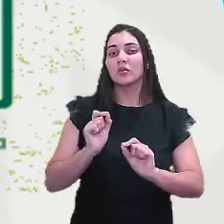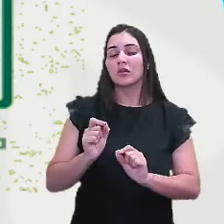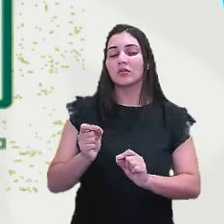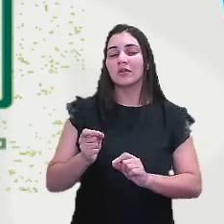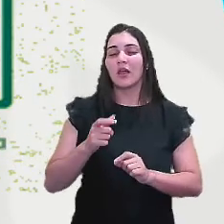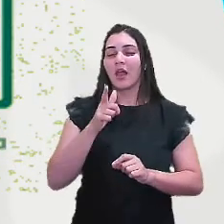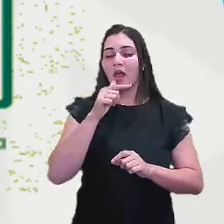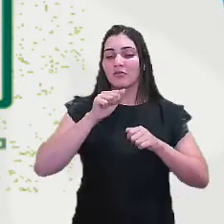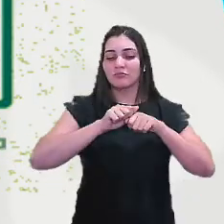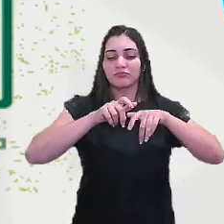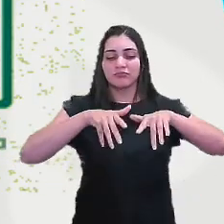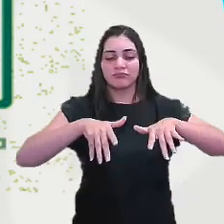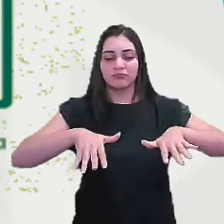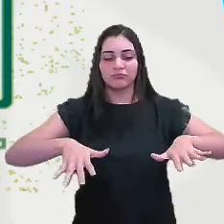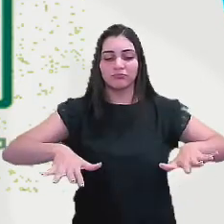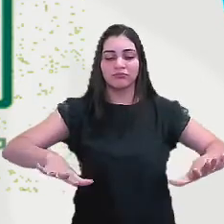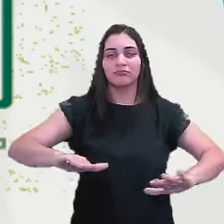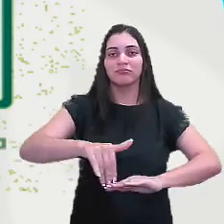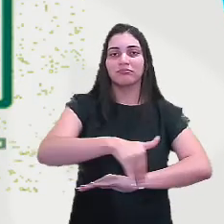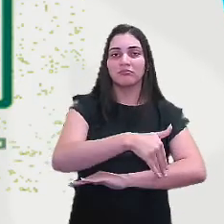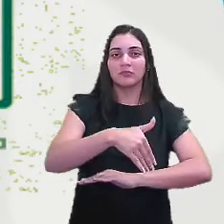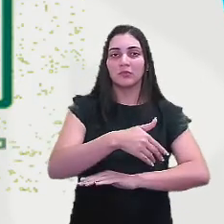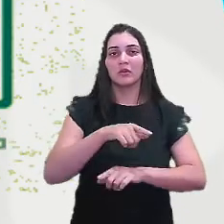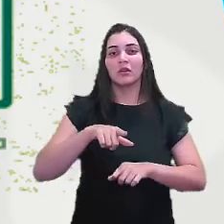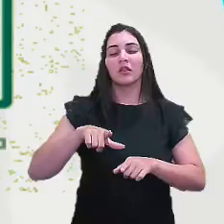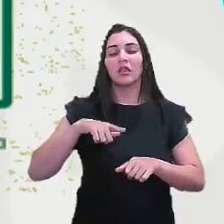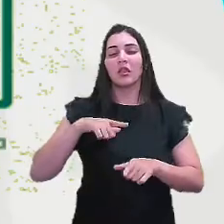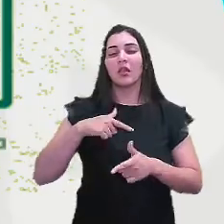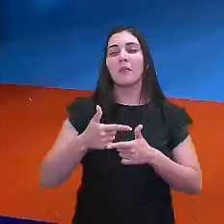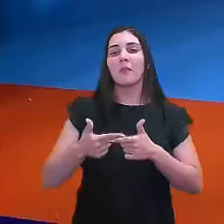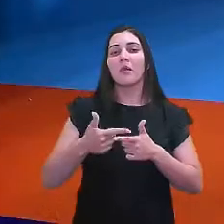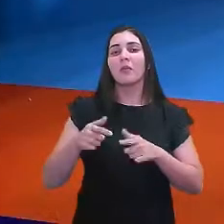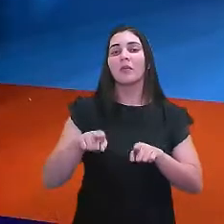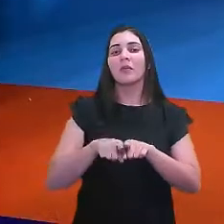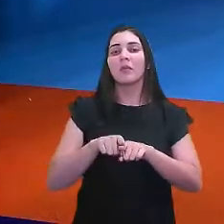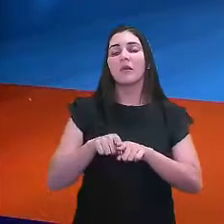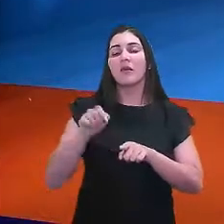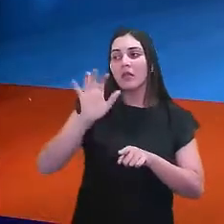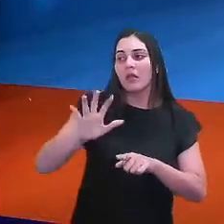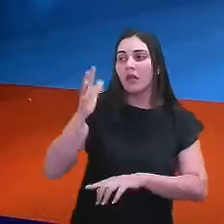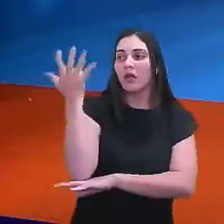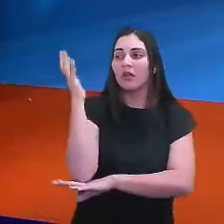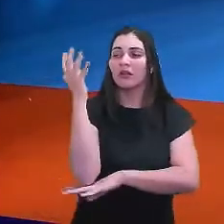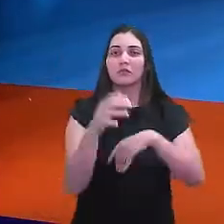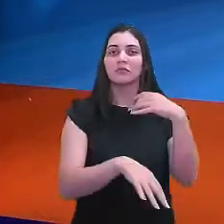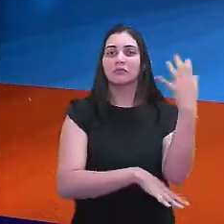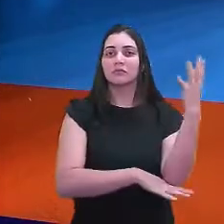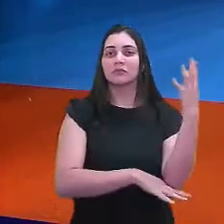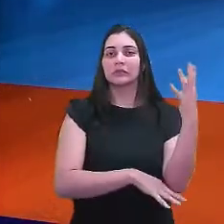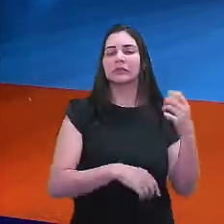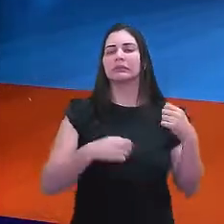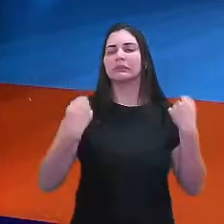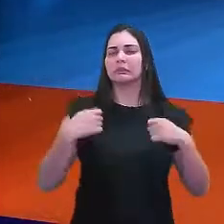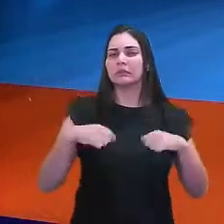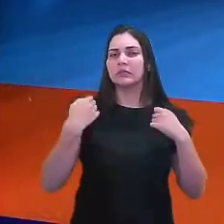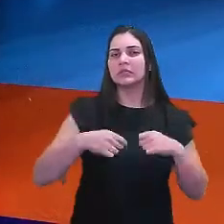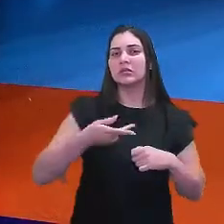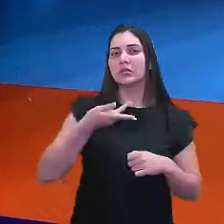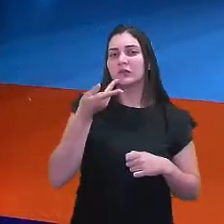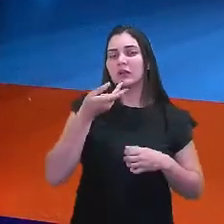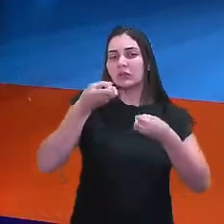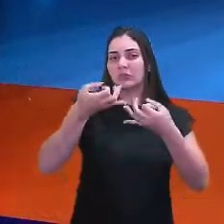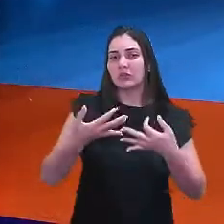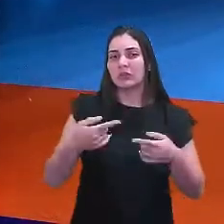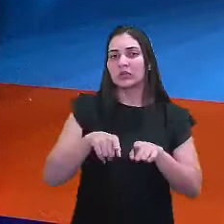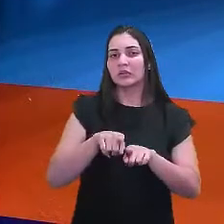aí, estrago na paisagem. E volta aqui comigo, eu também não poderia deixar de falar aqui, quantas pessoas também